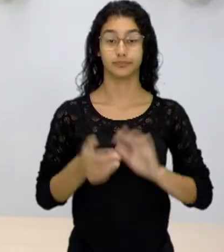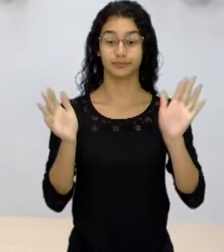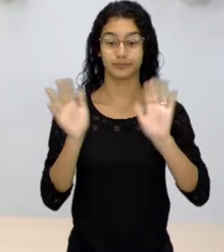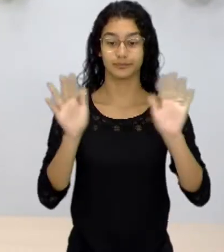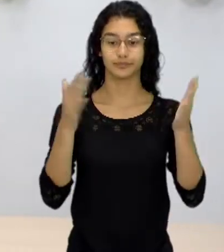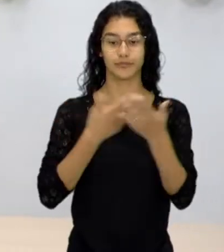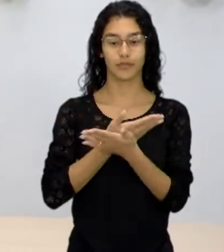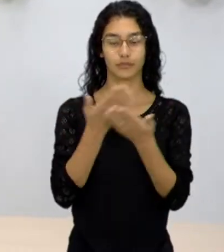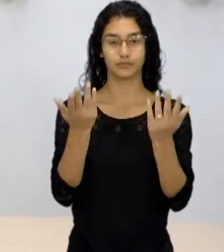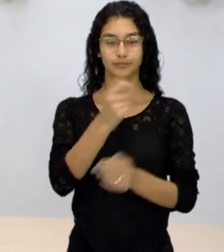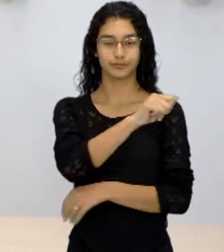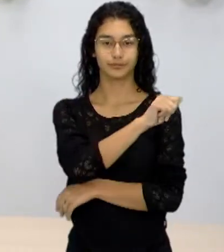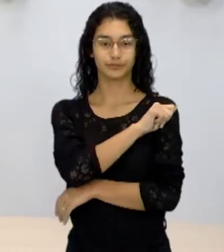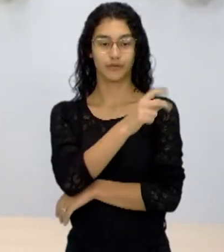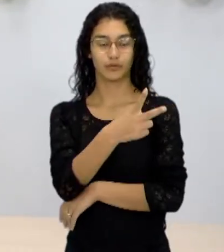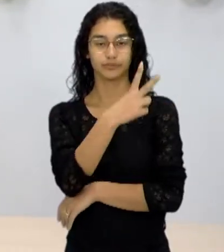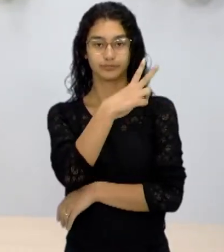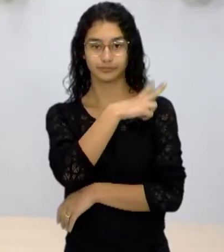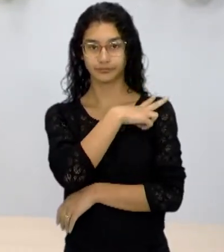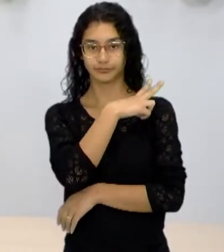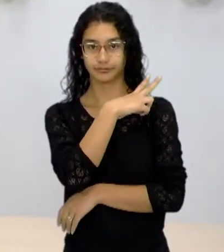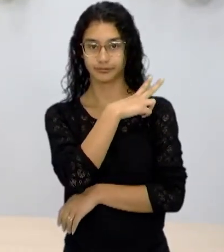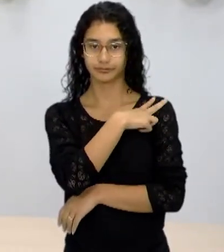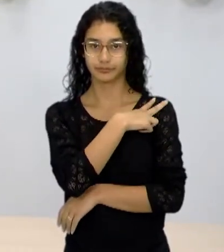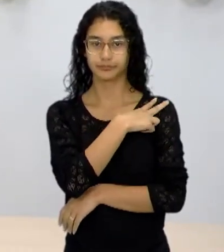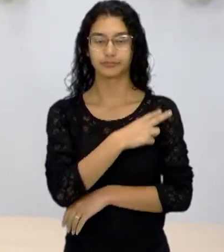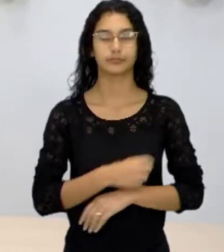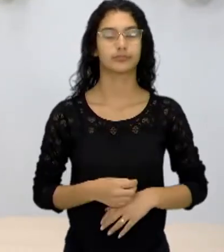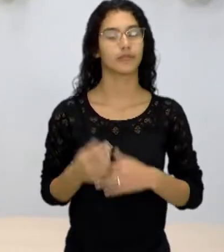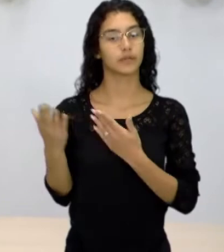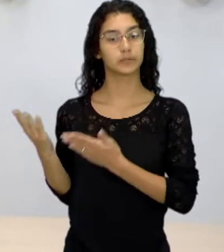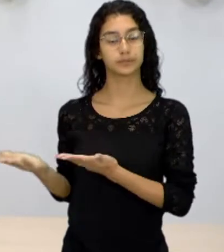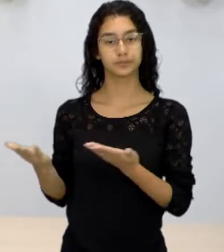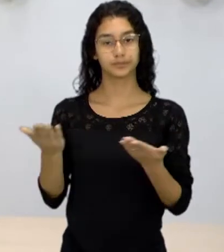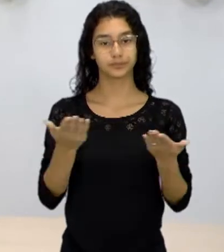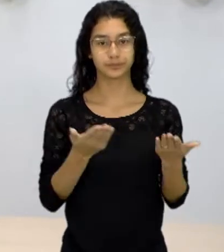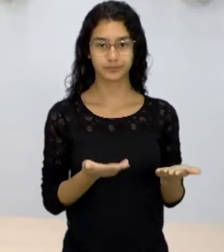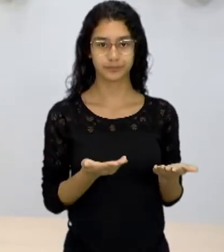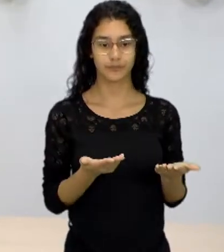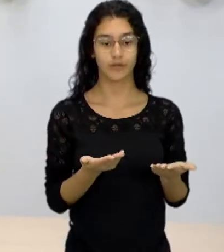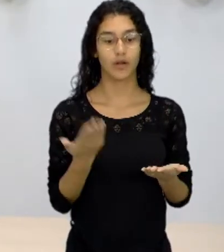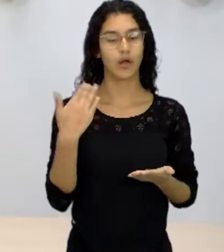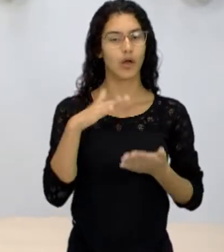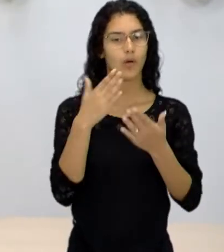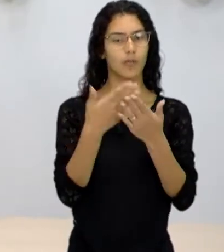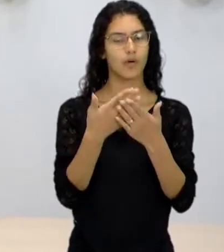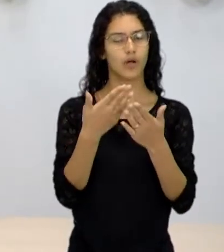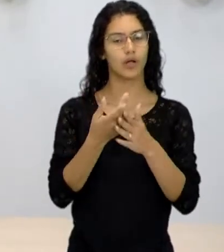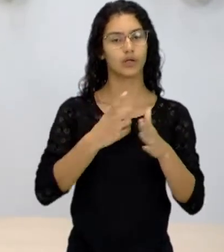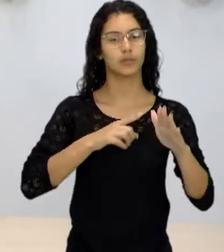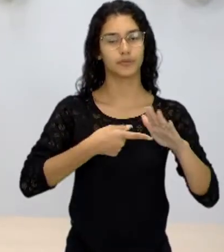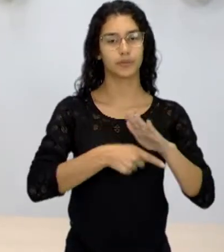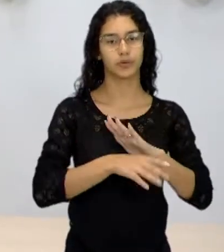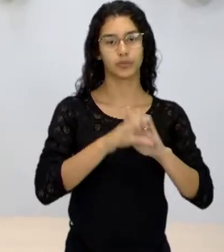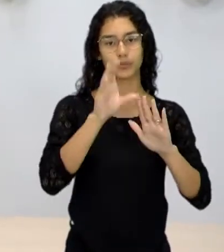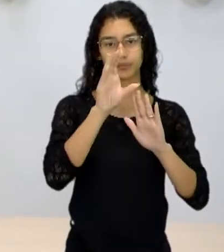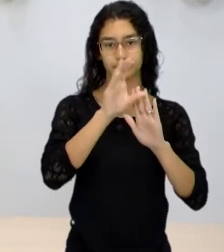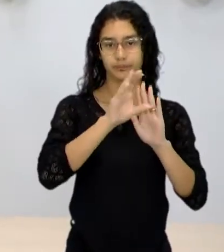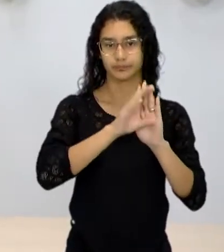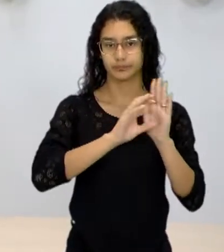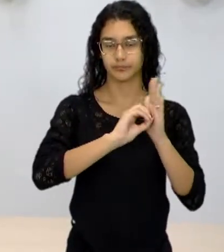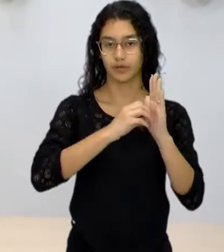Olá a todos os estudantes da segunda série do ensino médio, sejam bem-vindos a mais uma aula aí do aprofundamento curricular, né?